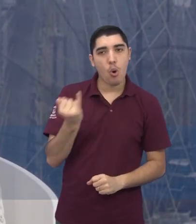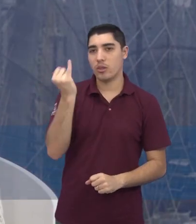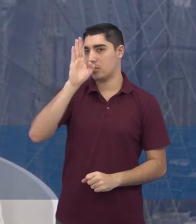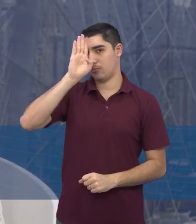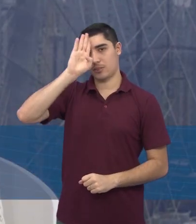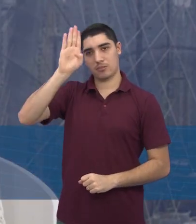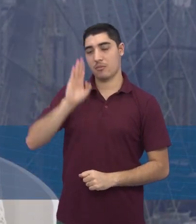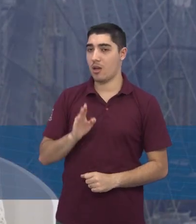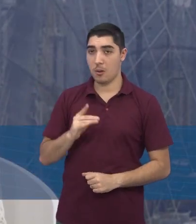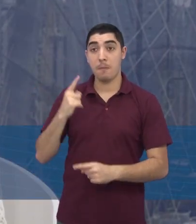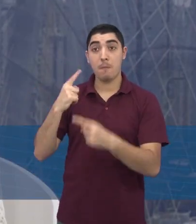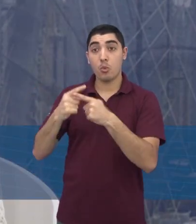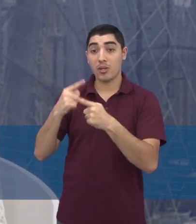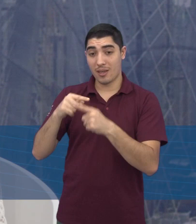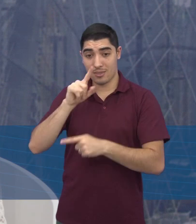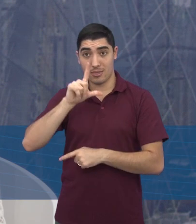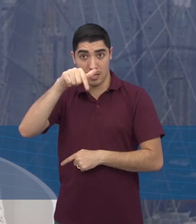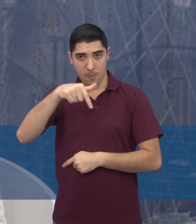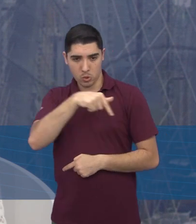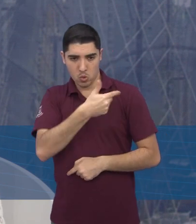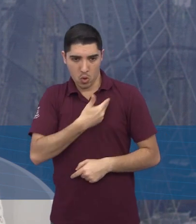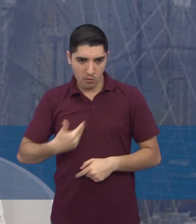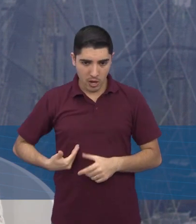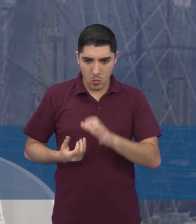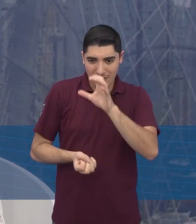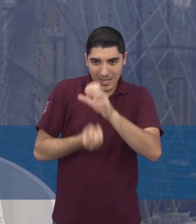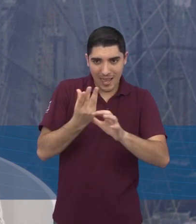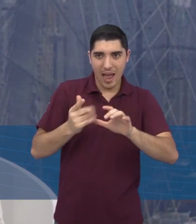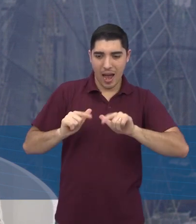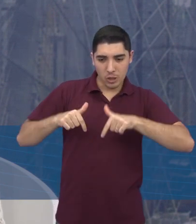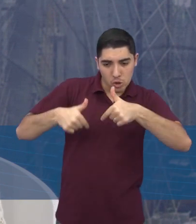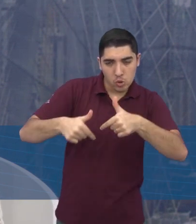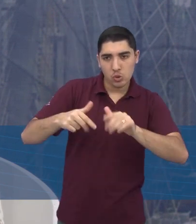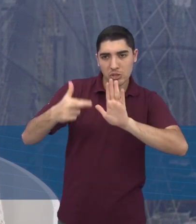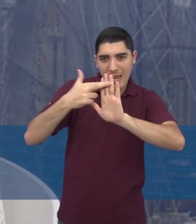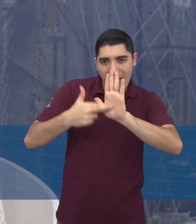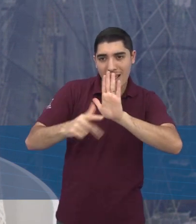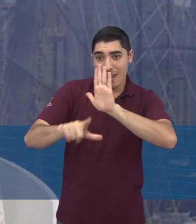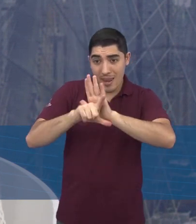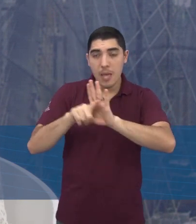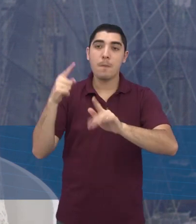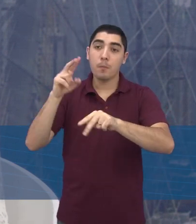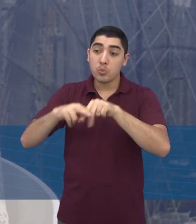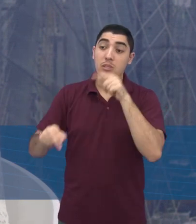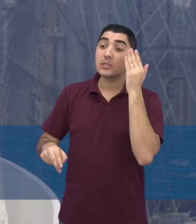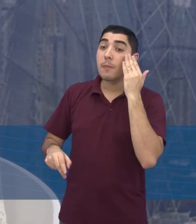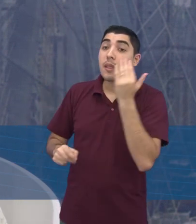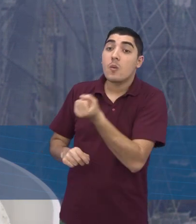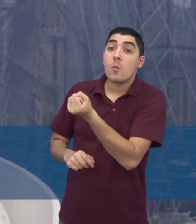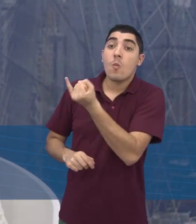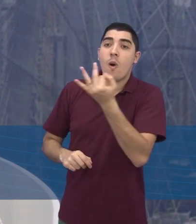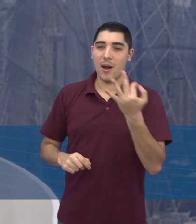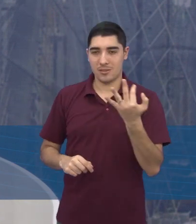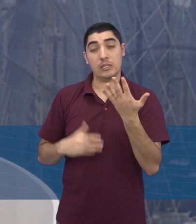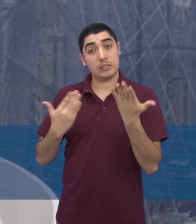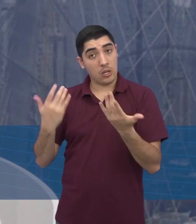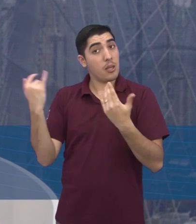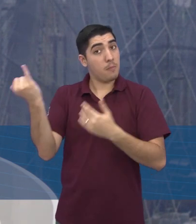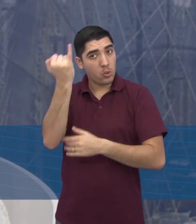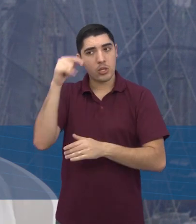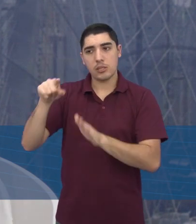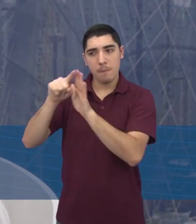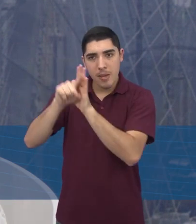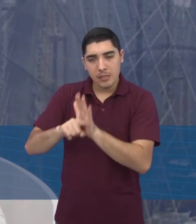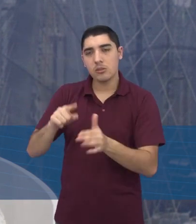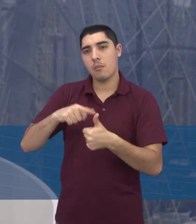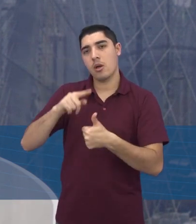A construção de políticas públicas e políticas sociais são feitas a partir de indicadores sociais. Então é muito importante pesquisas